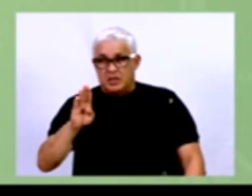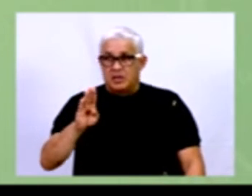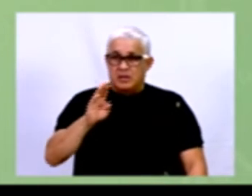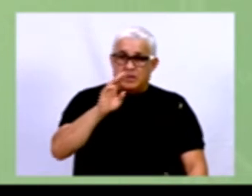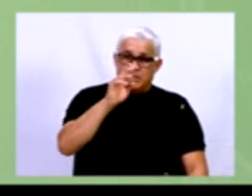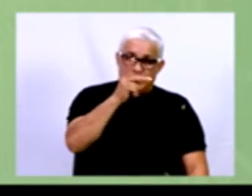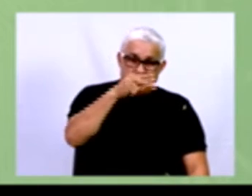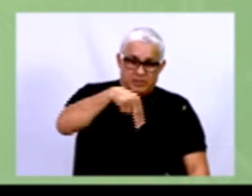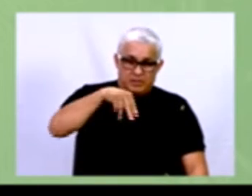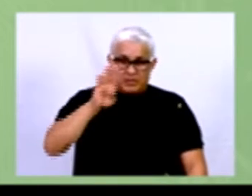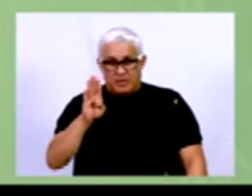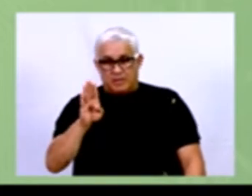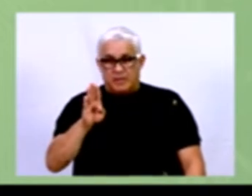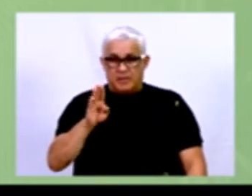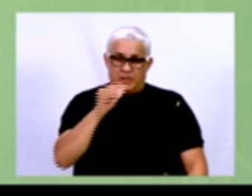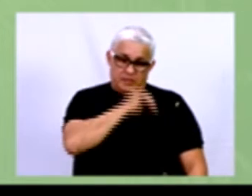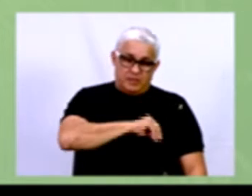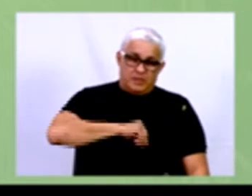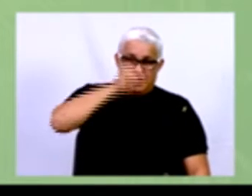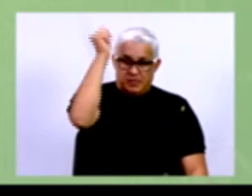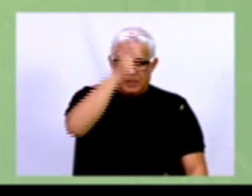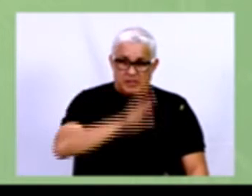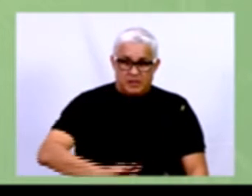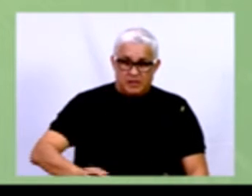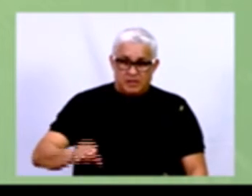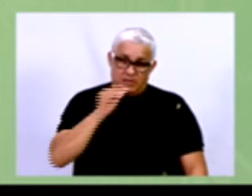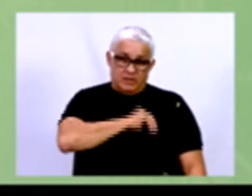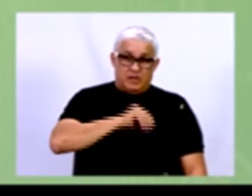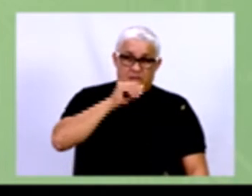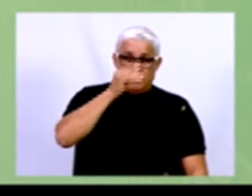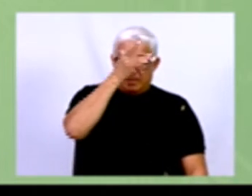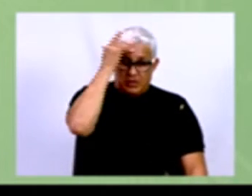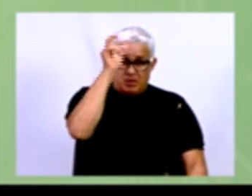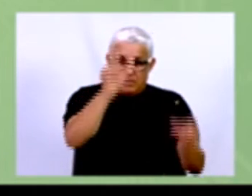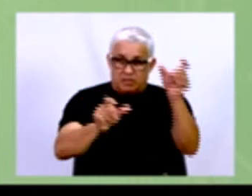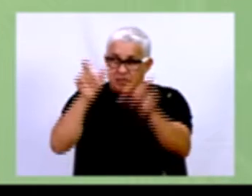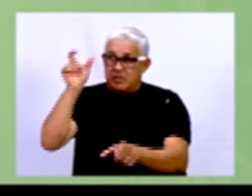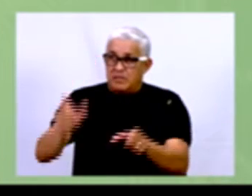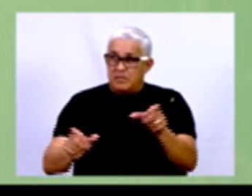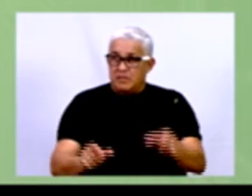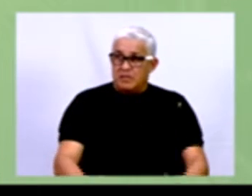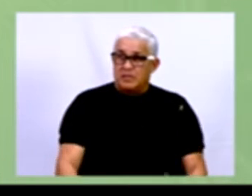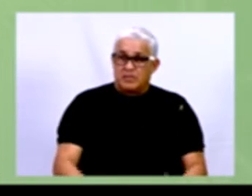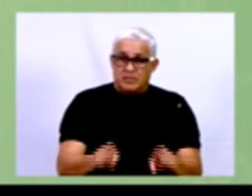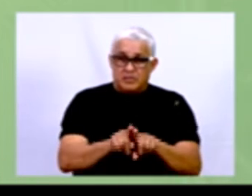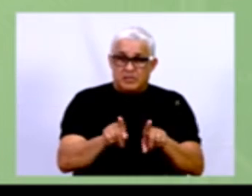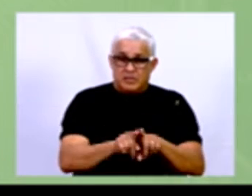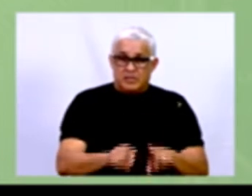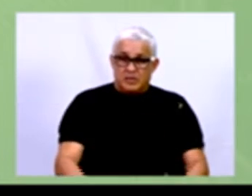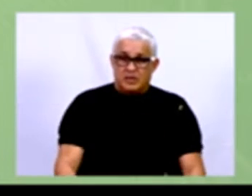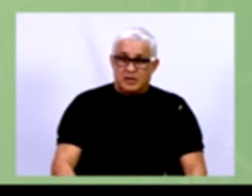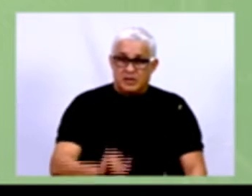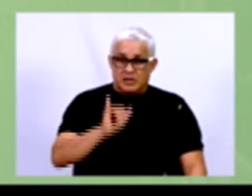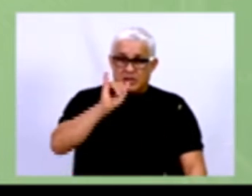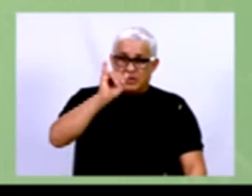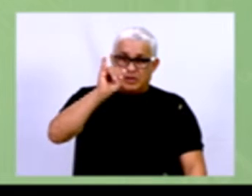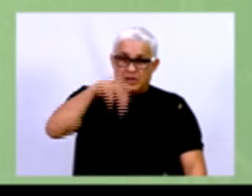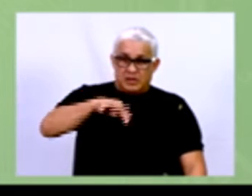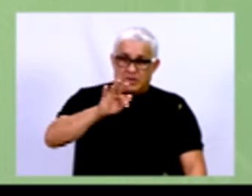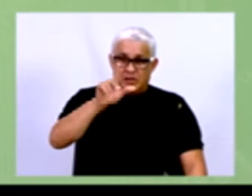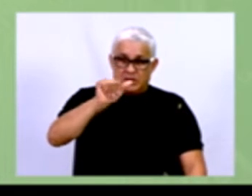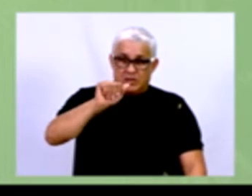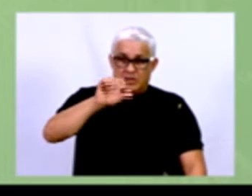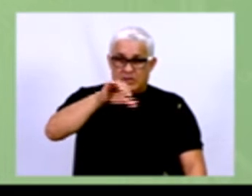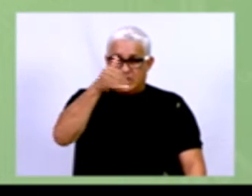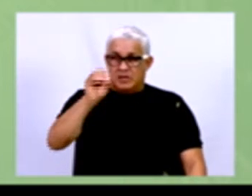a renda por pessoa, que é a renda per capita, a inflação, o nível de emprego. A unidade de referência da macroeconomia,